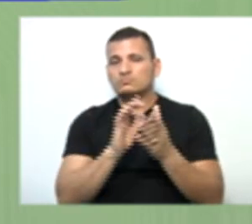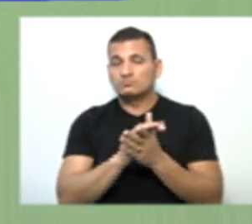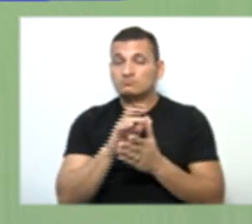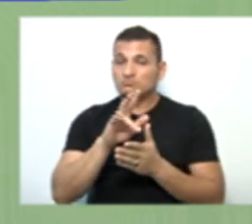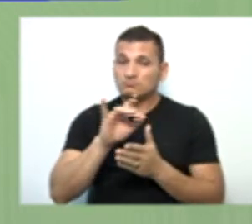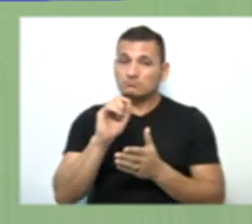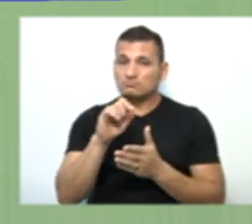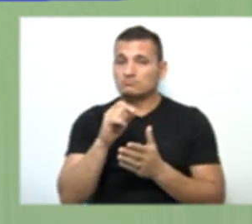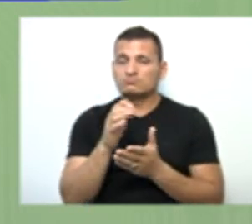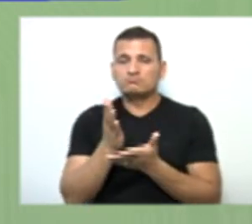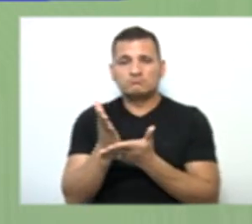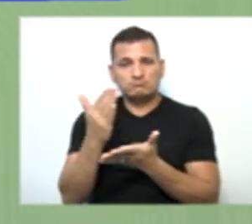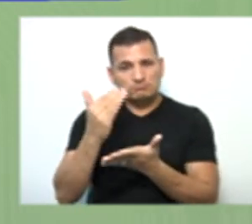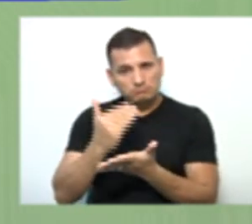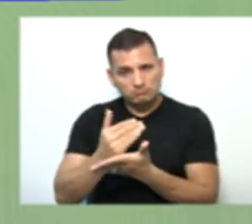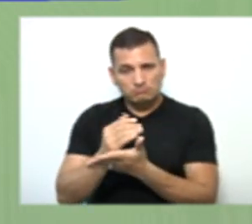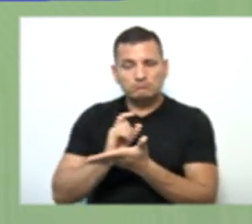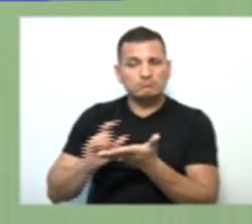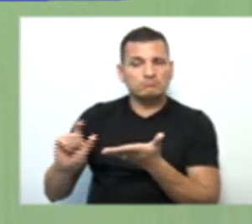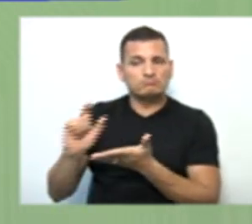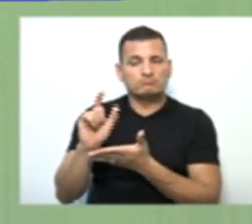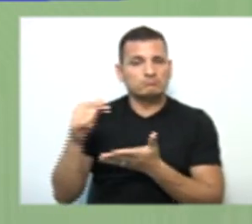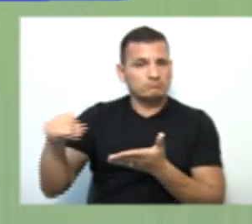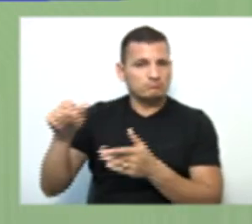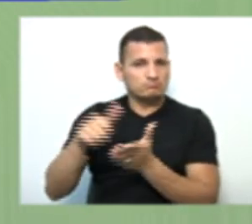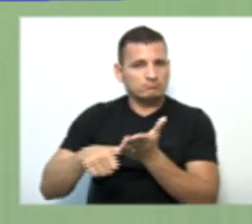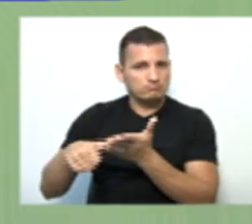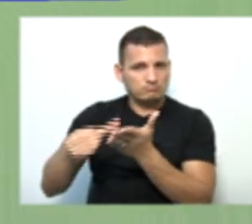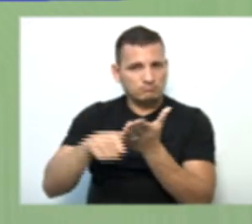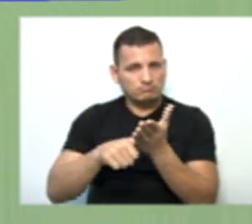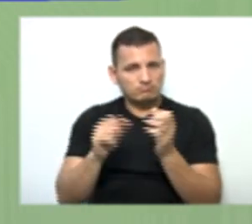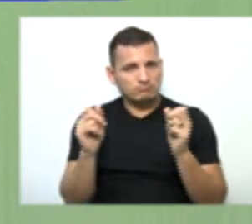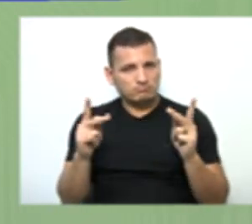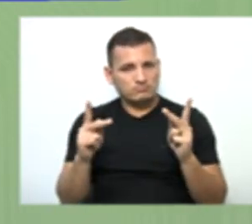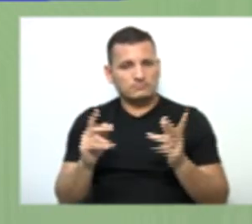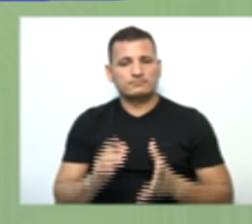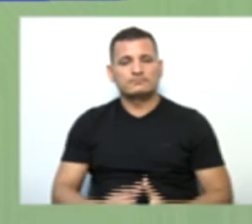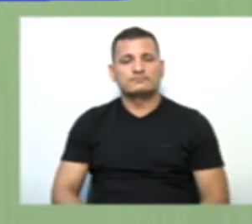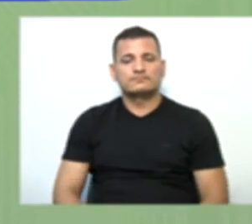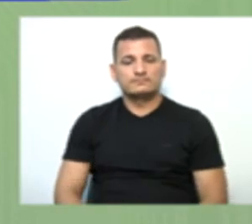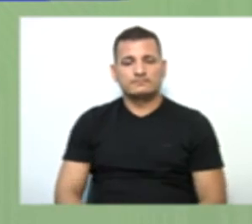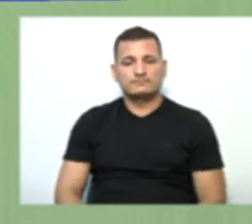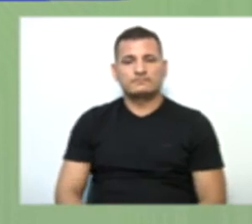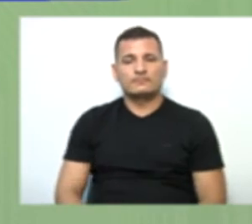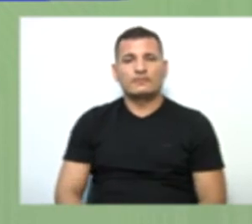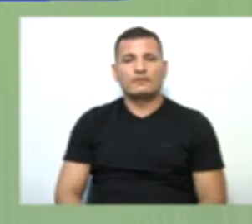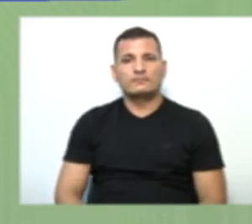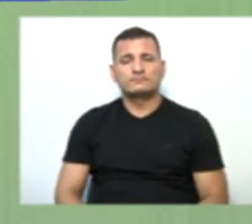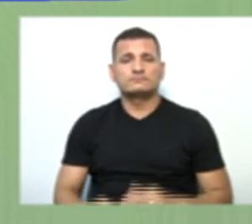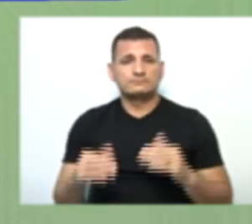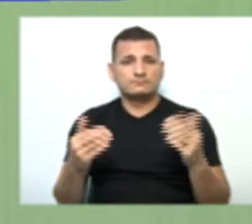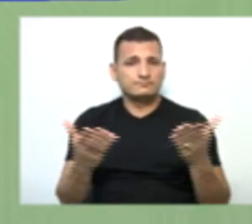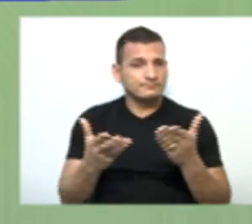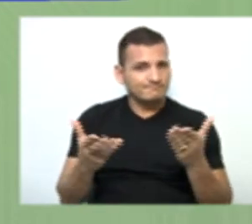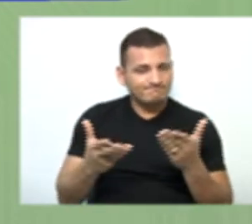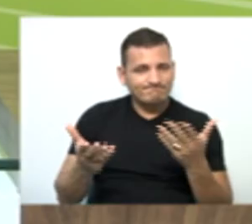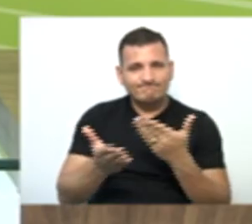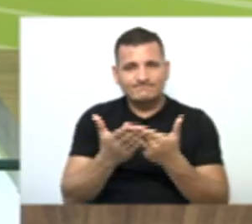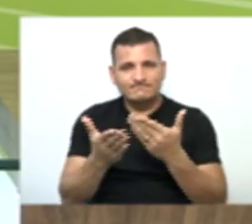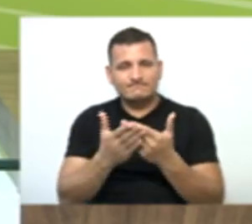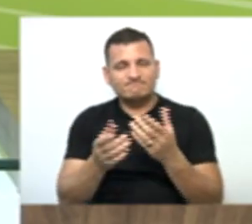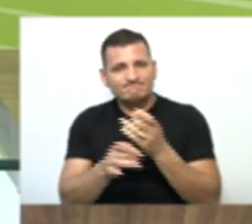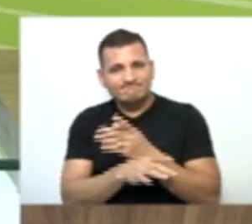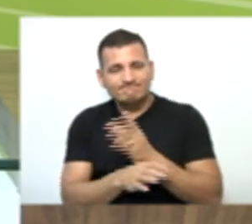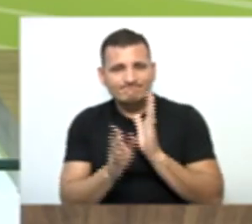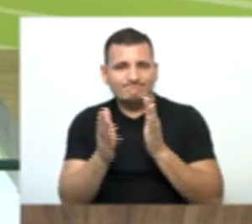entre os cooperados. Ok, pessoal? É isso aí, gente. Nossa aula está se chegando ao fim. Já estou